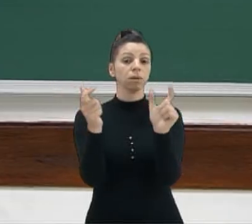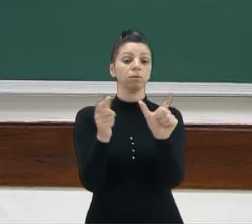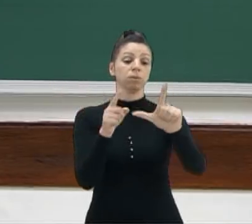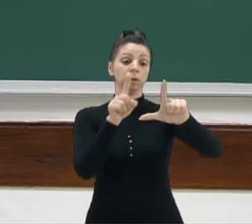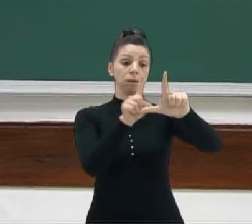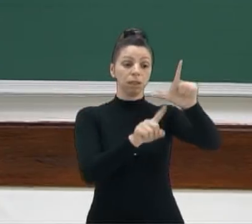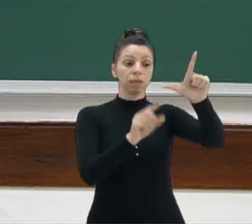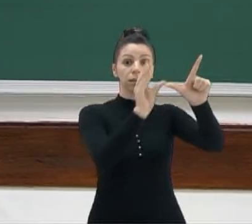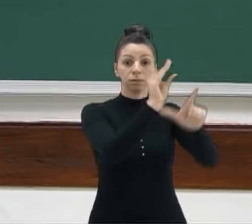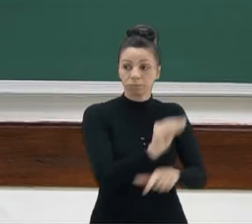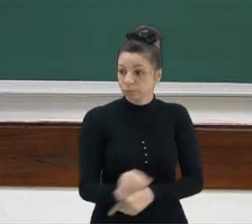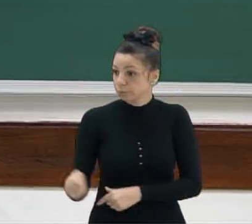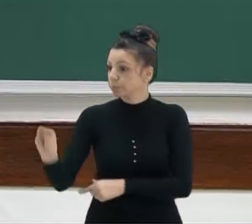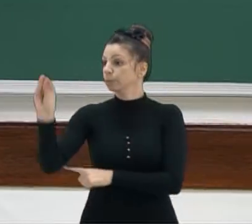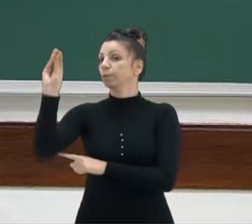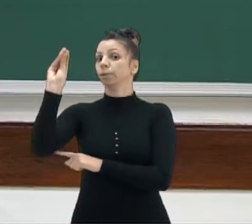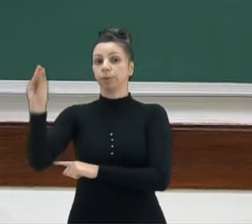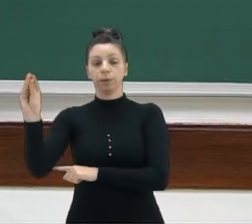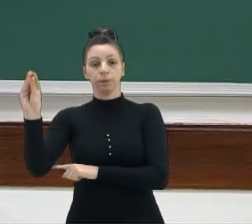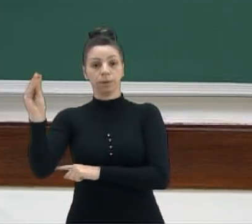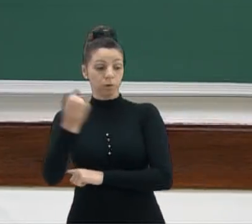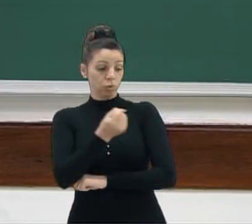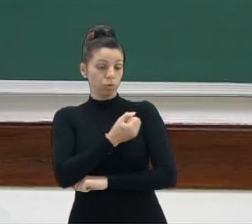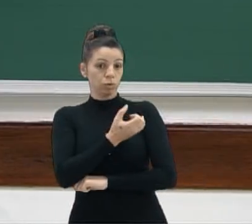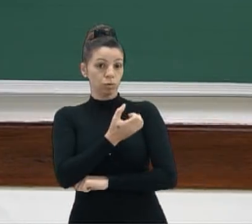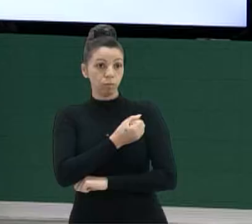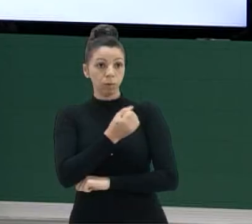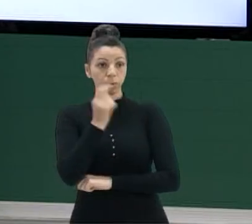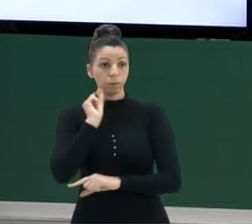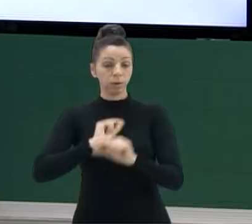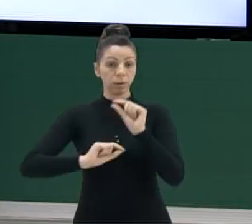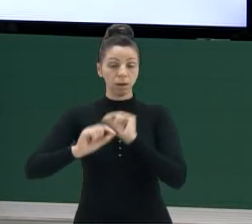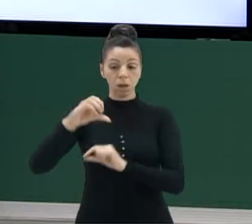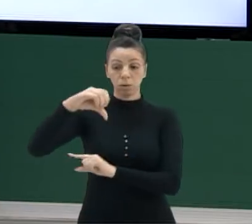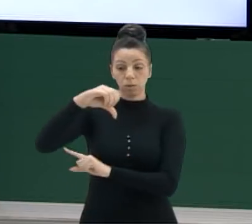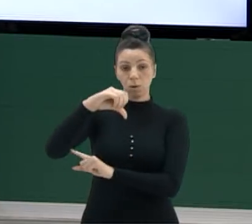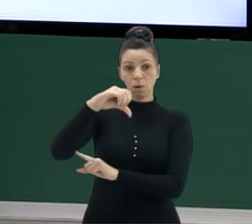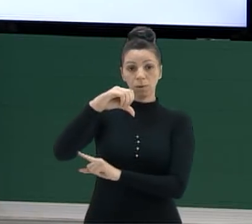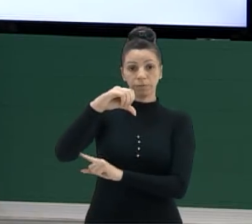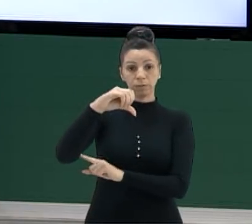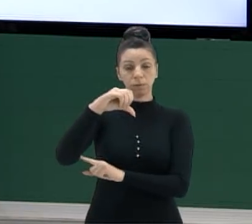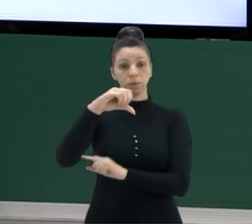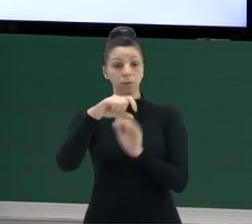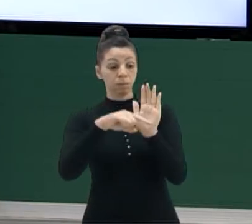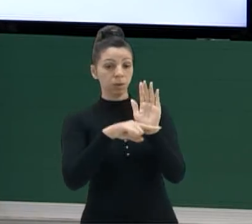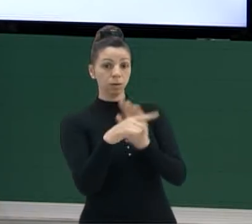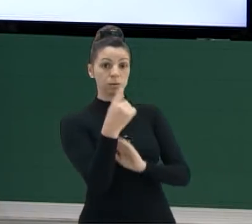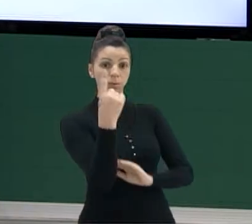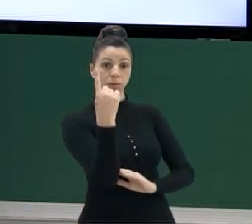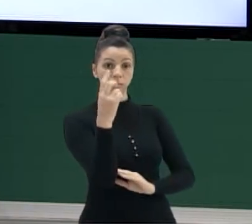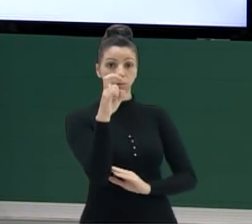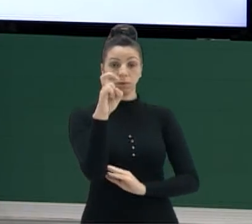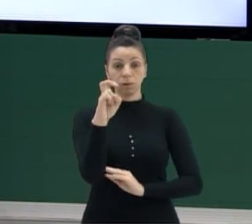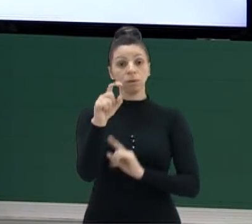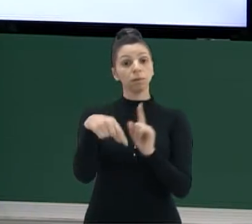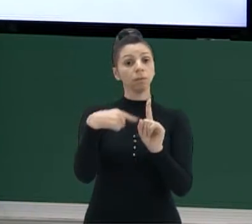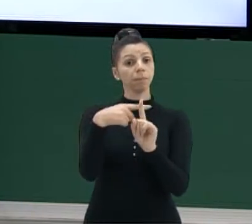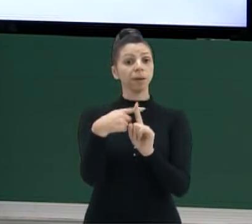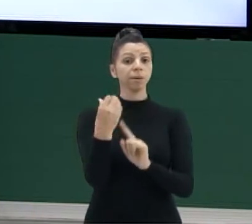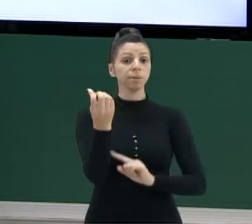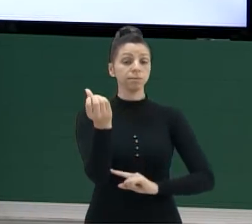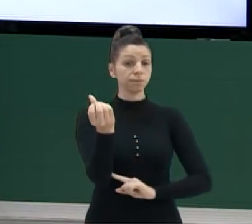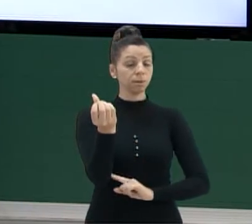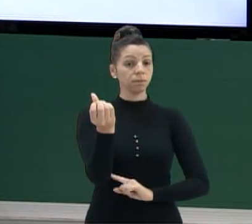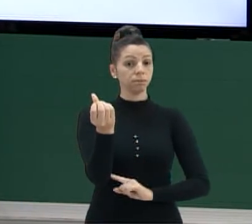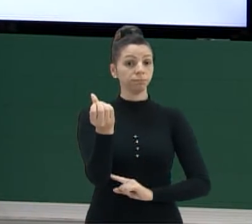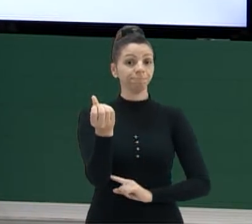faz separado daí a parte numérica. Vamos olhar? 9 menos 15 mais 6.